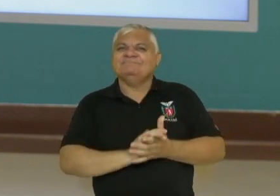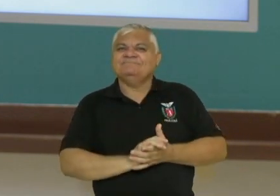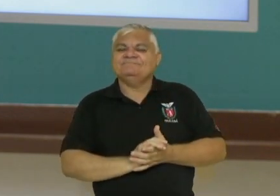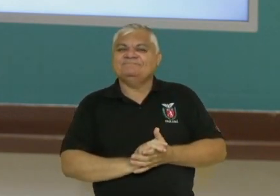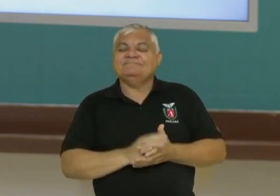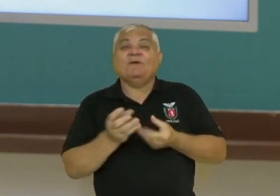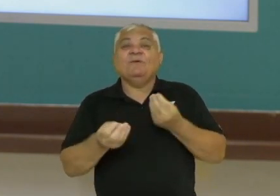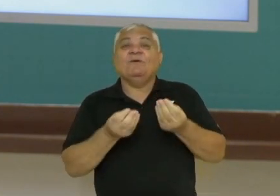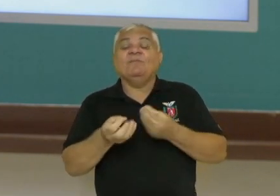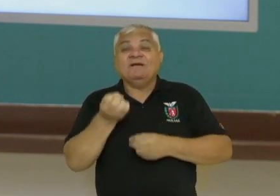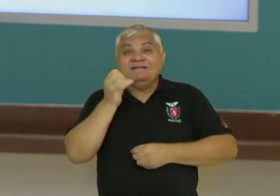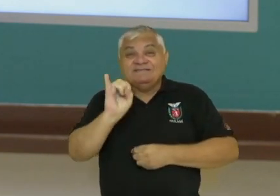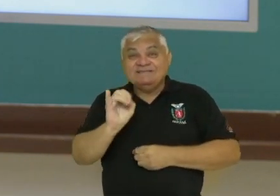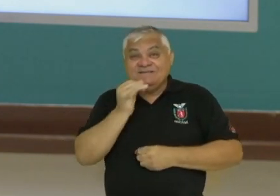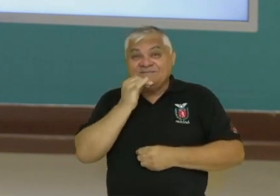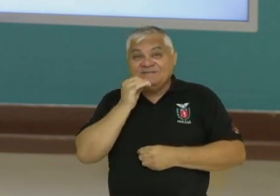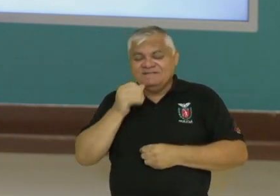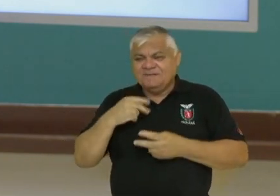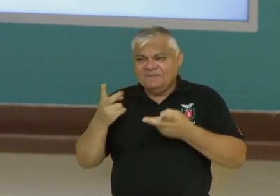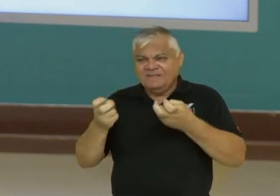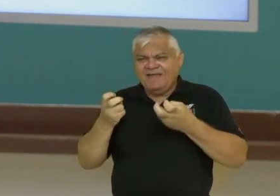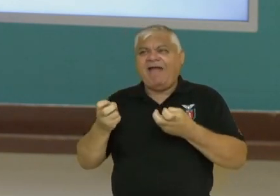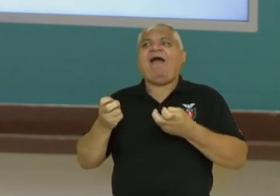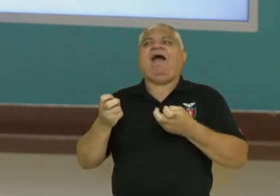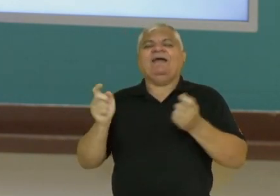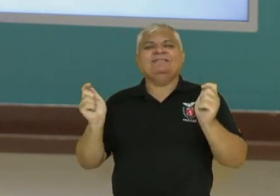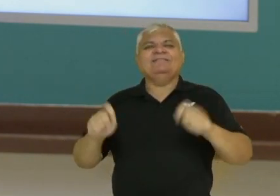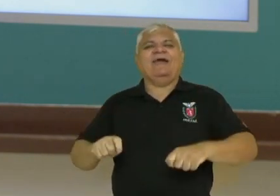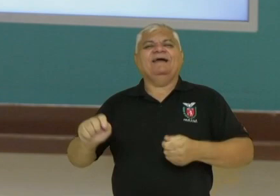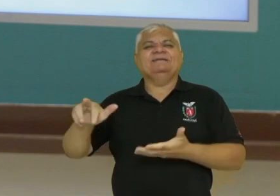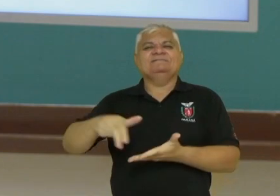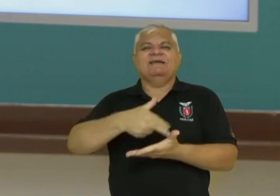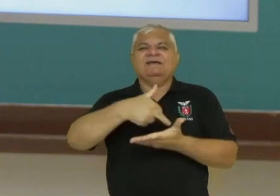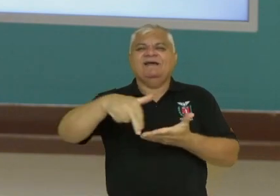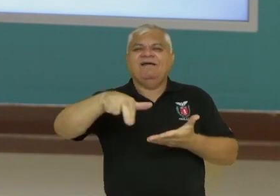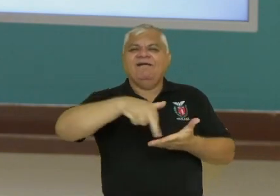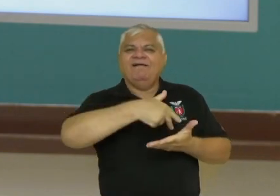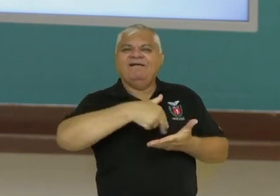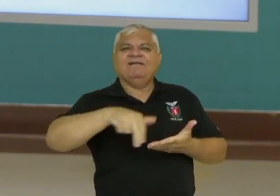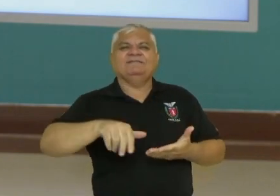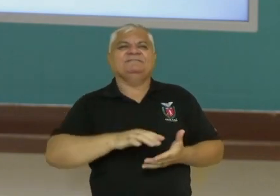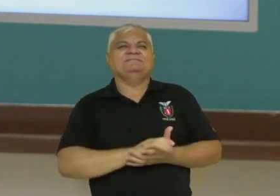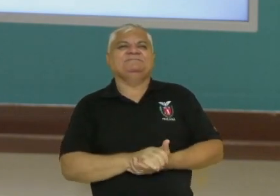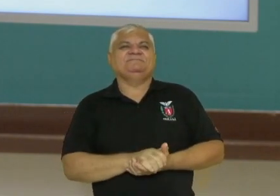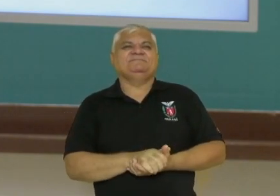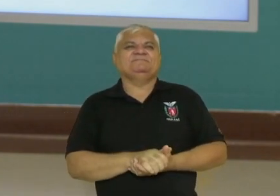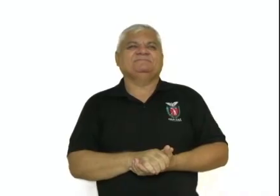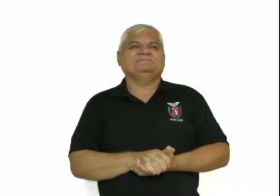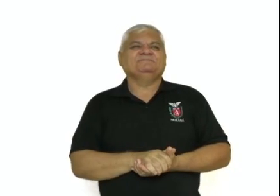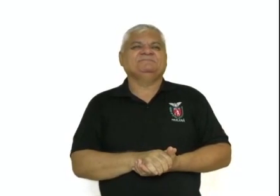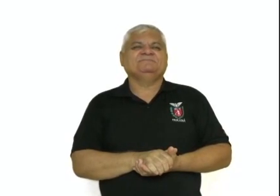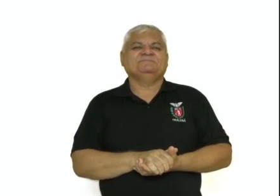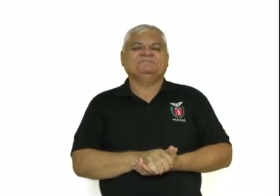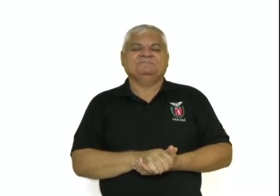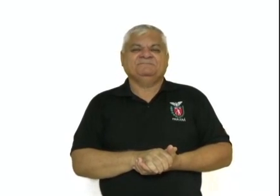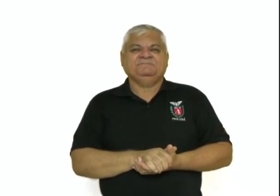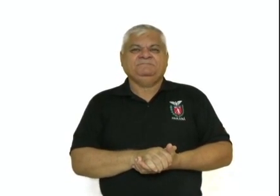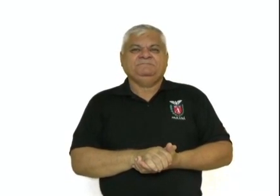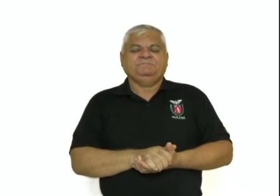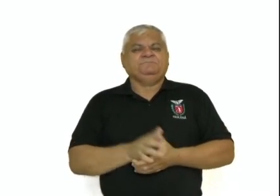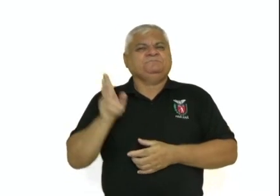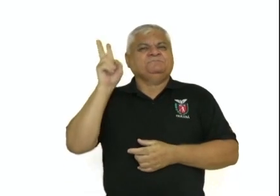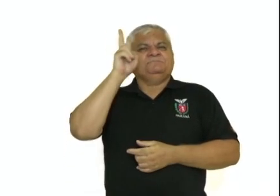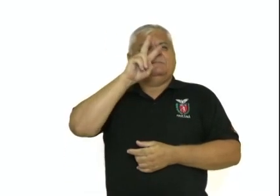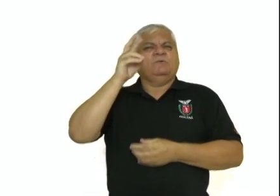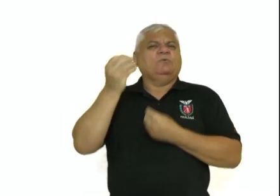forma, não fica muito diferente perceber os processos de dança posteriormente. E a história,